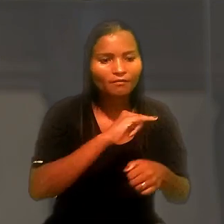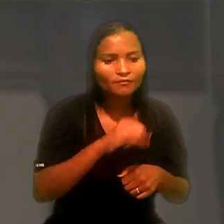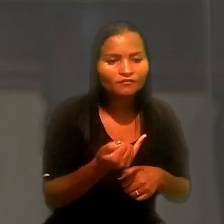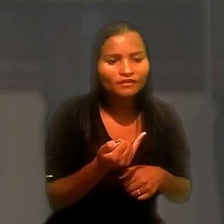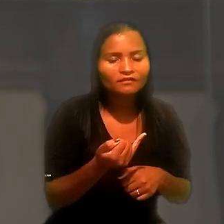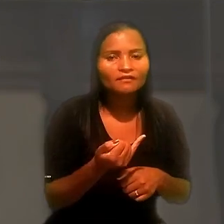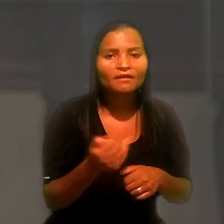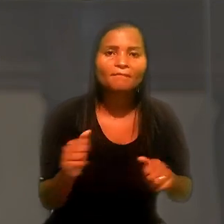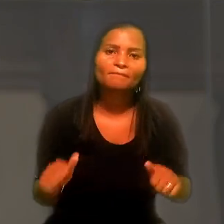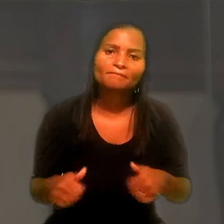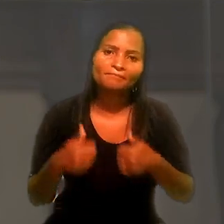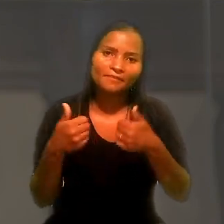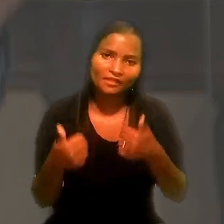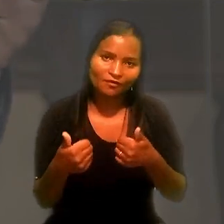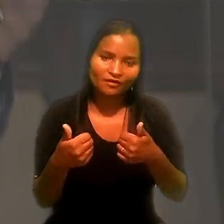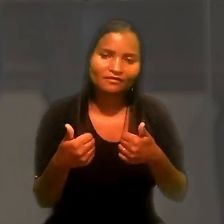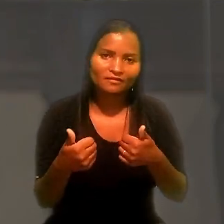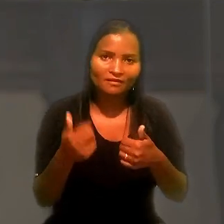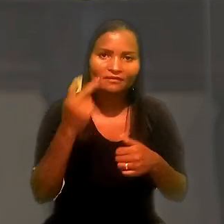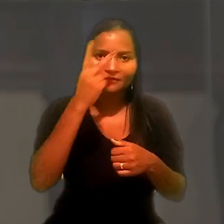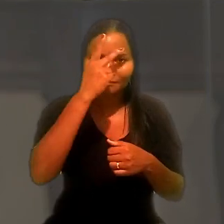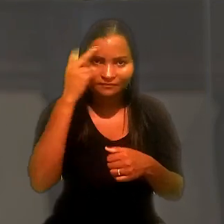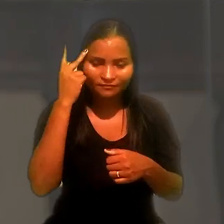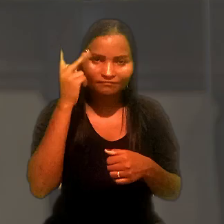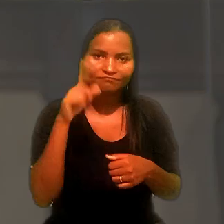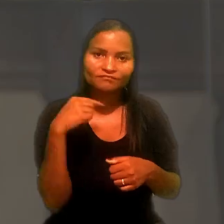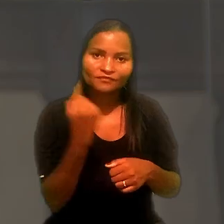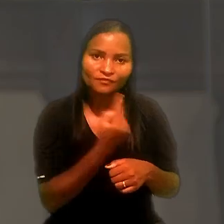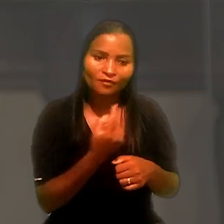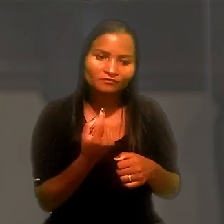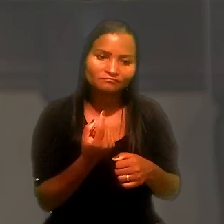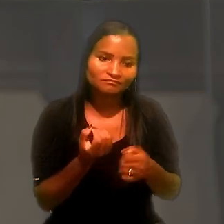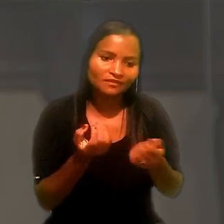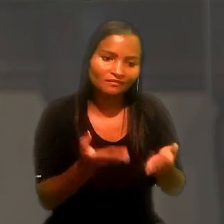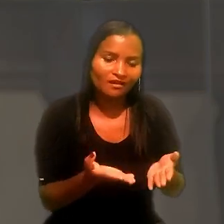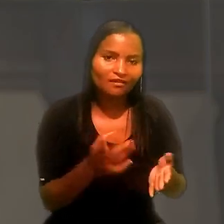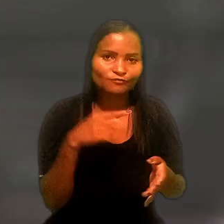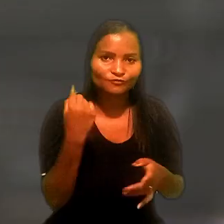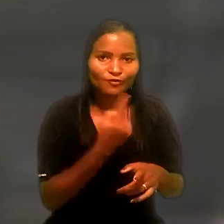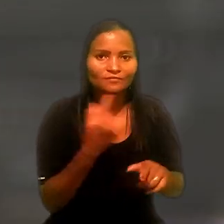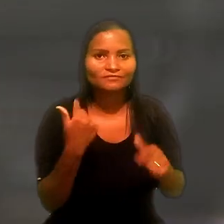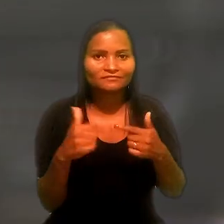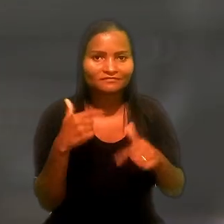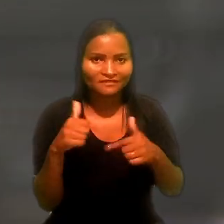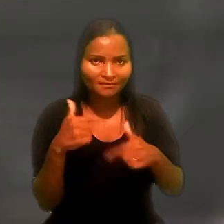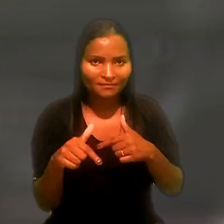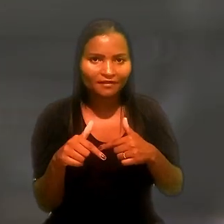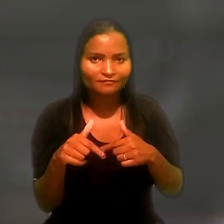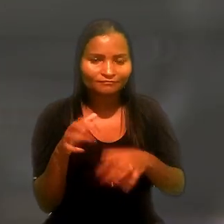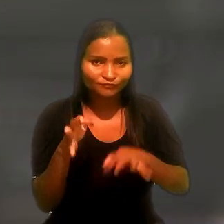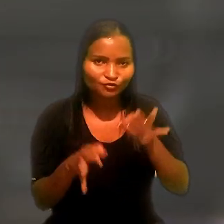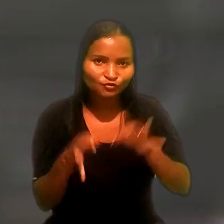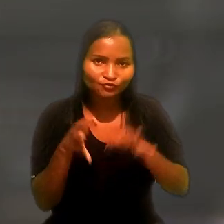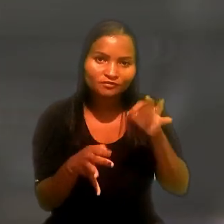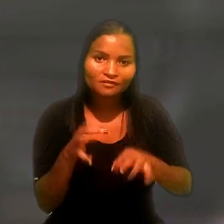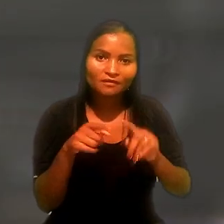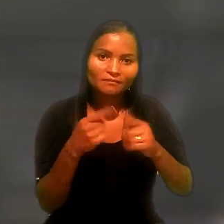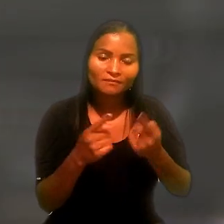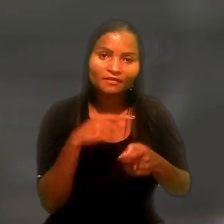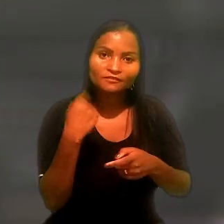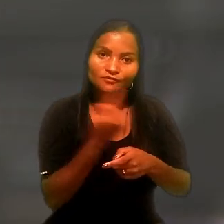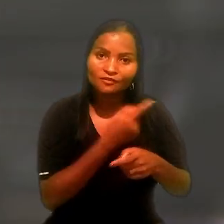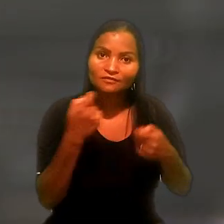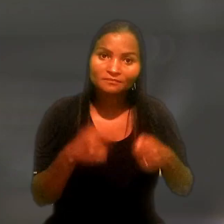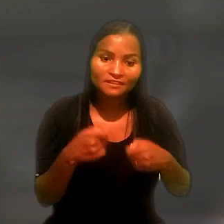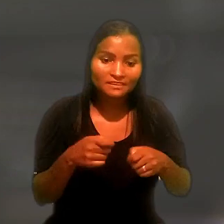aproveitamento, melhor para aqueles a quem destinamos o nosso trabalho, que são os jurisdicionados. Mas nós devemos estar